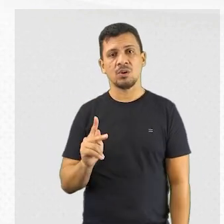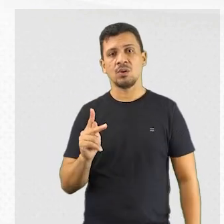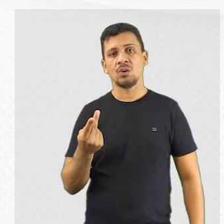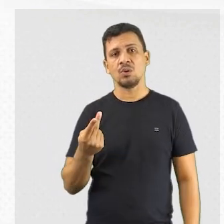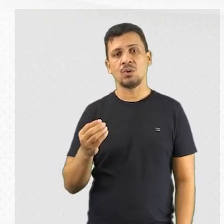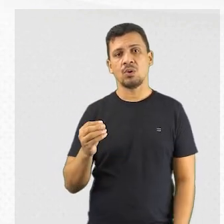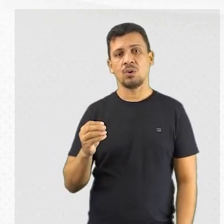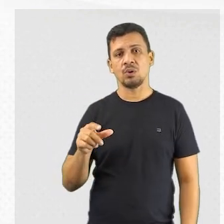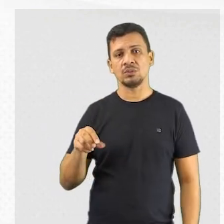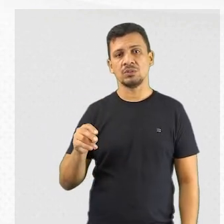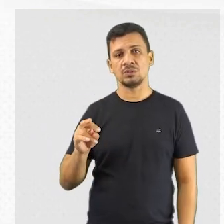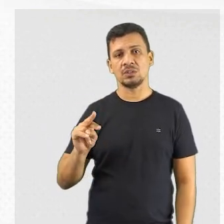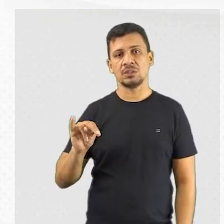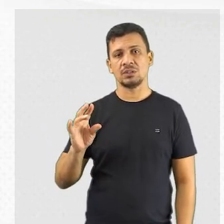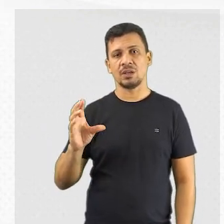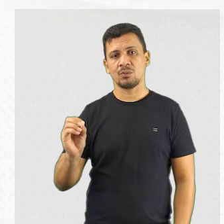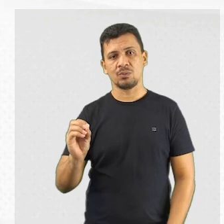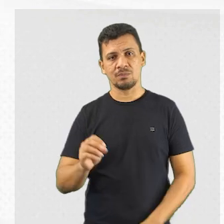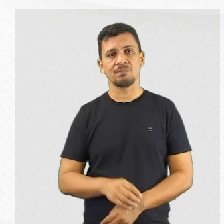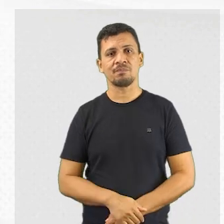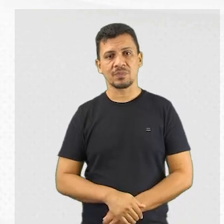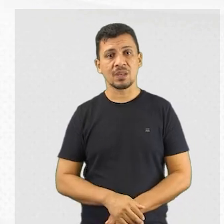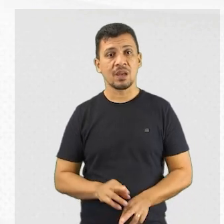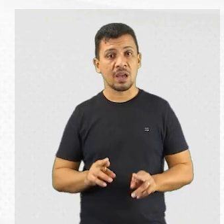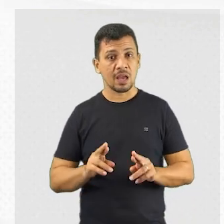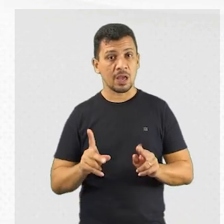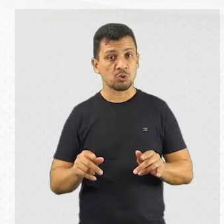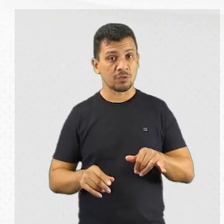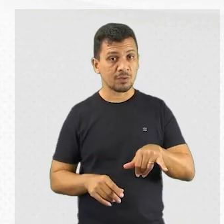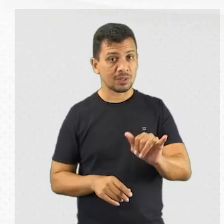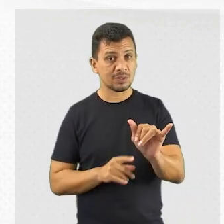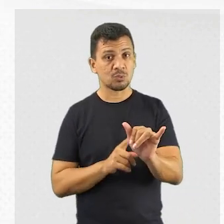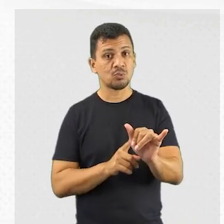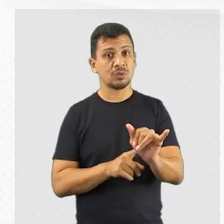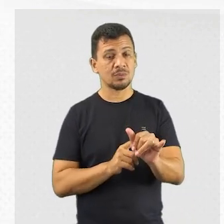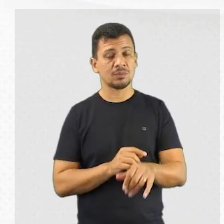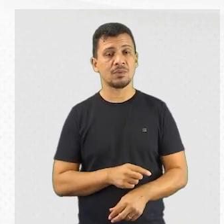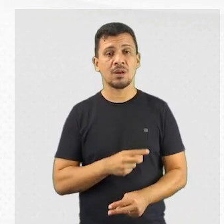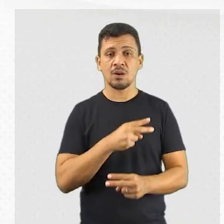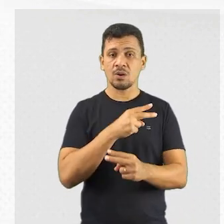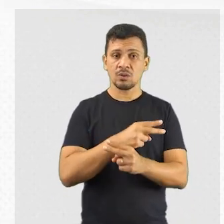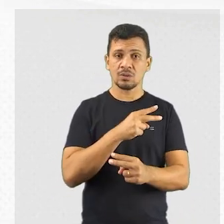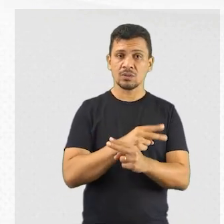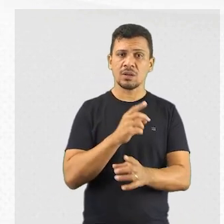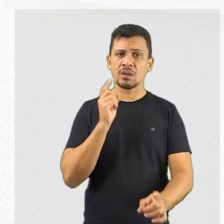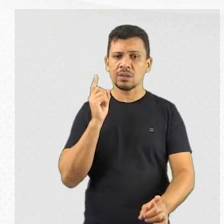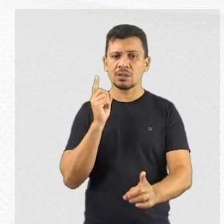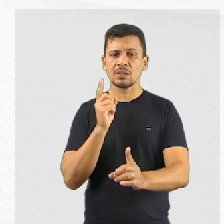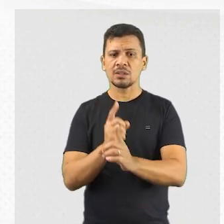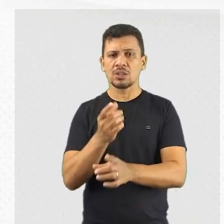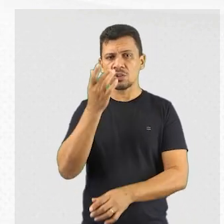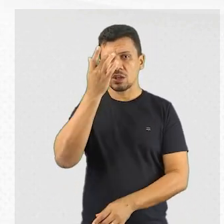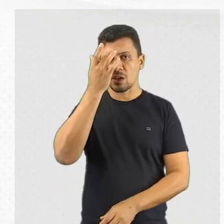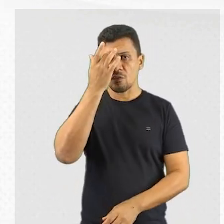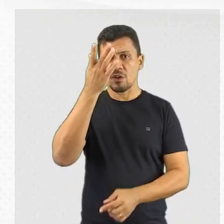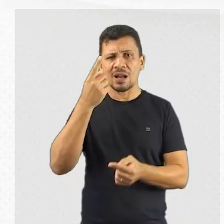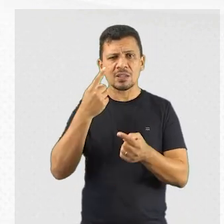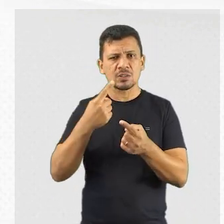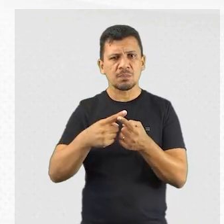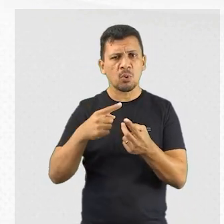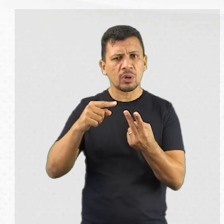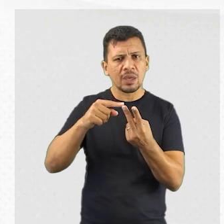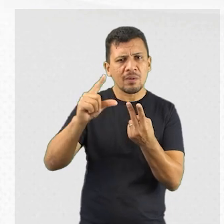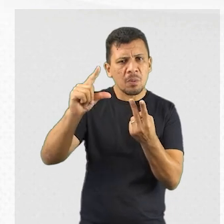o diferencial do Y, pessoal. Ele, além de ser um cromossomo de fácil identificação, porque ele é o menor cromossomo,